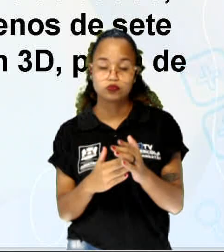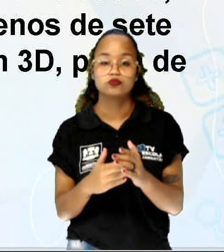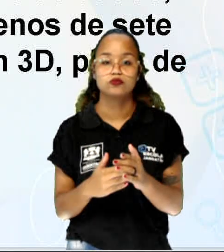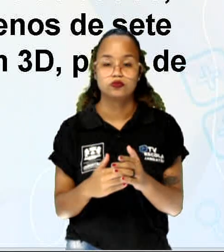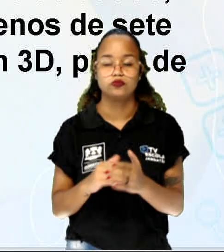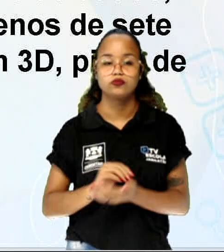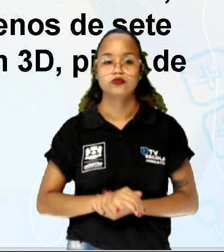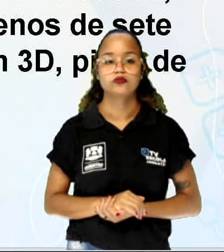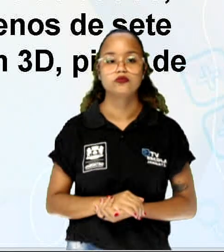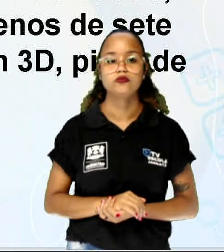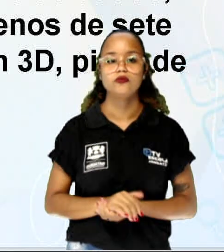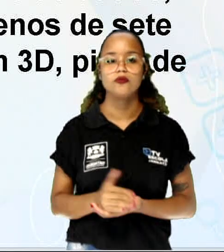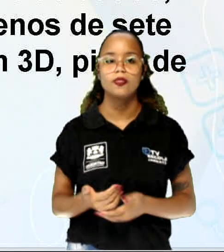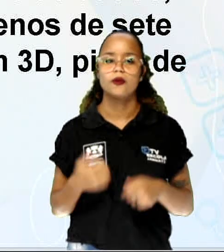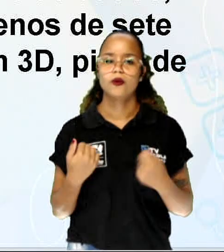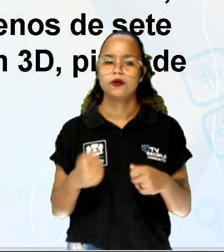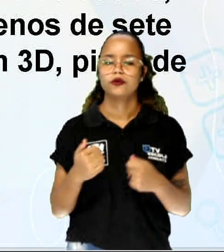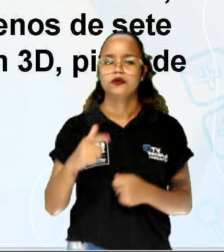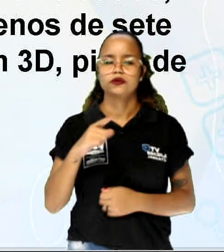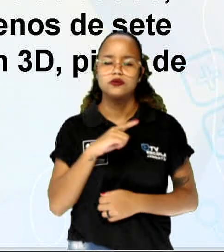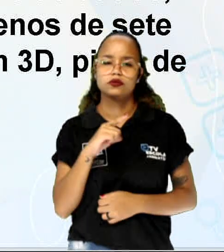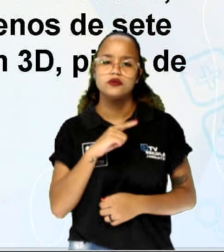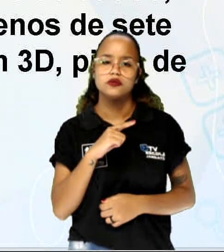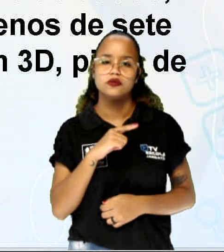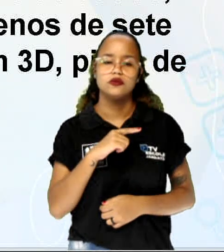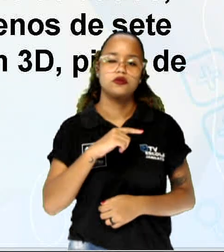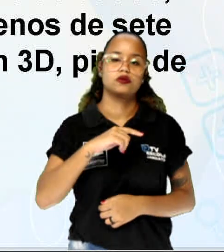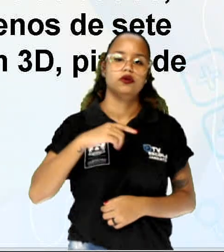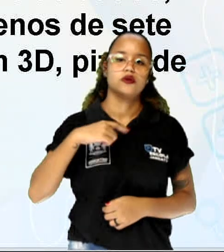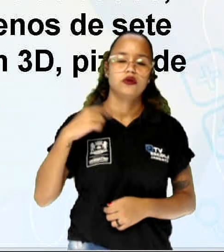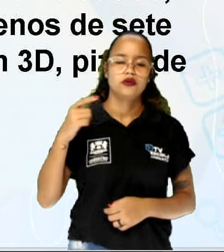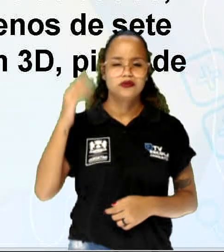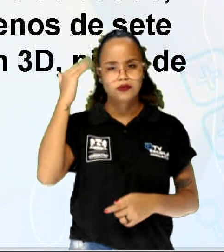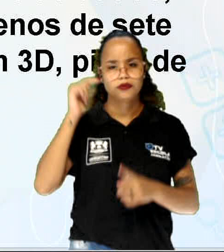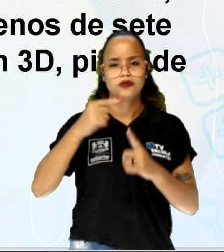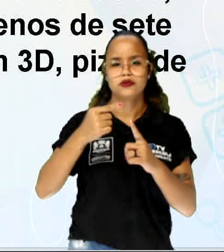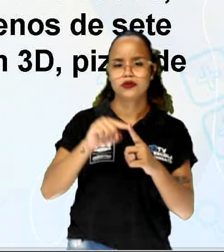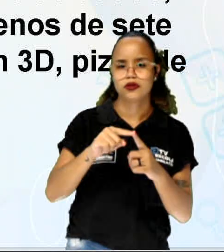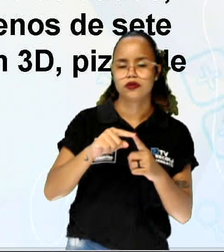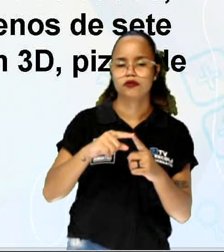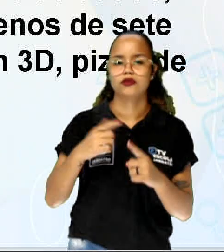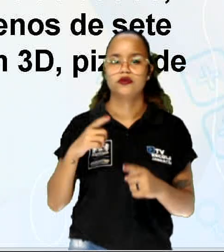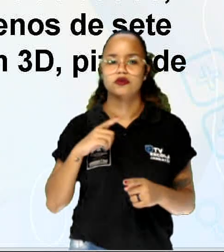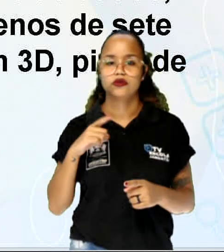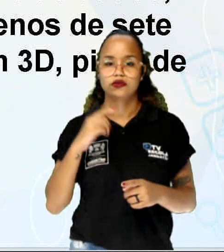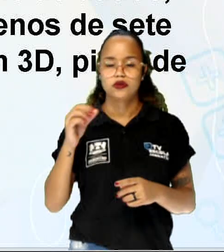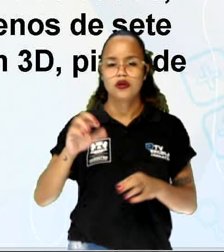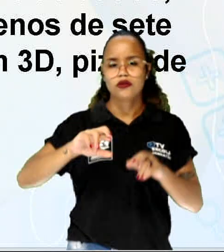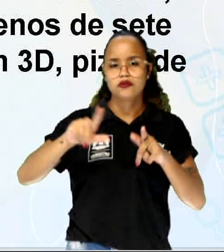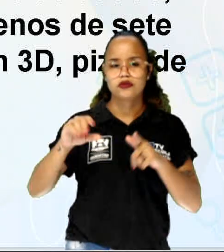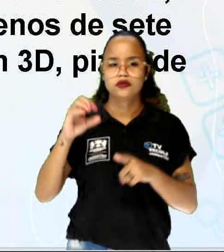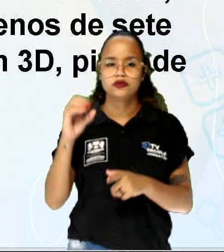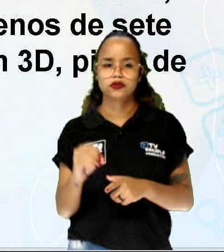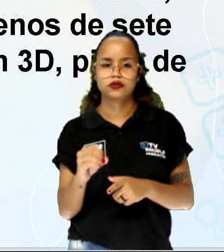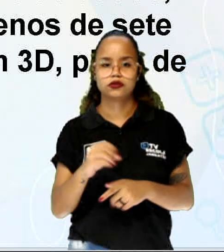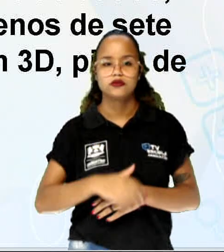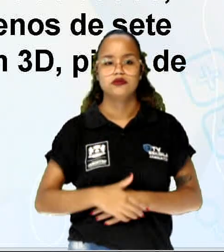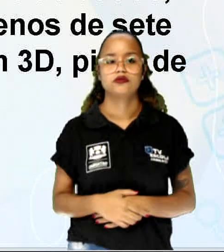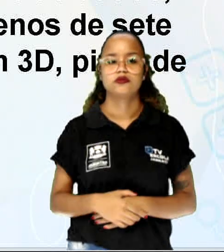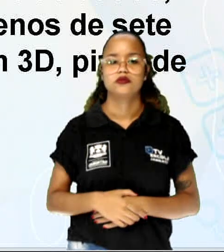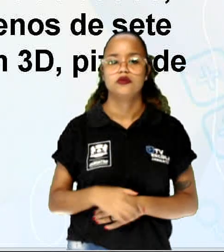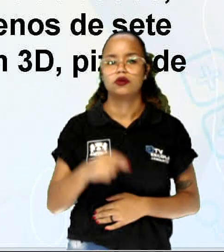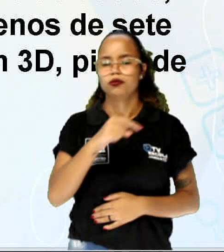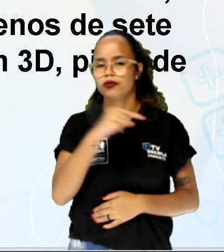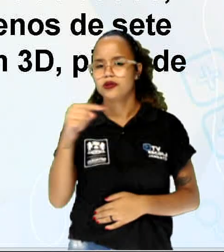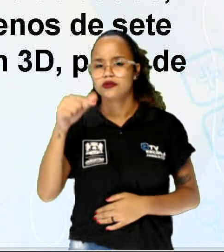Né? É viável para a série de dados, valores positivos e diferentes de zero. Menos de 7 categorias avaliadas.